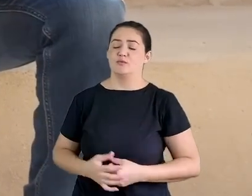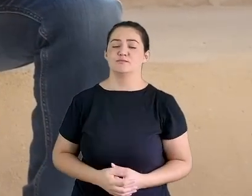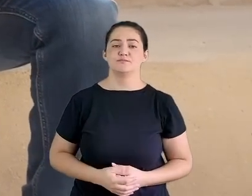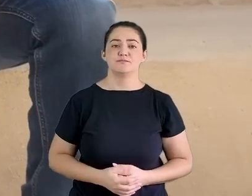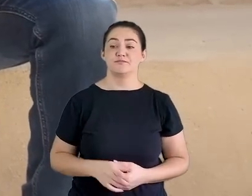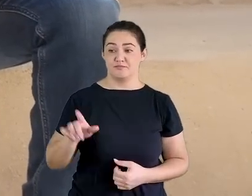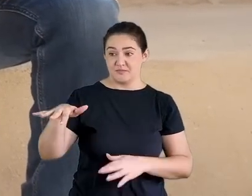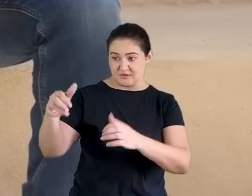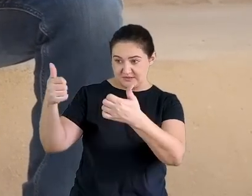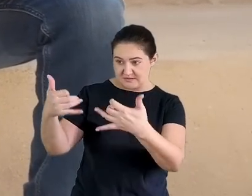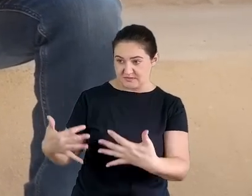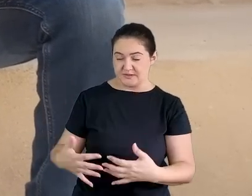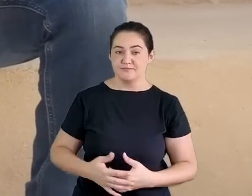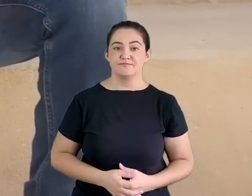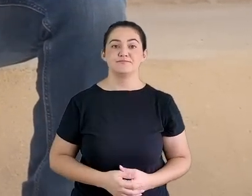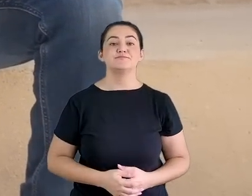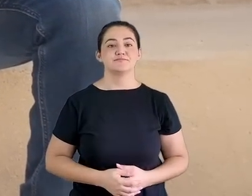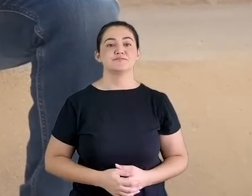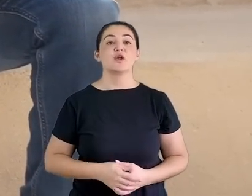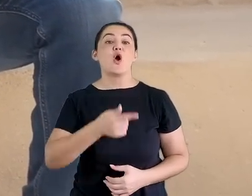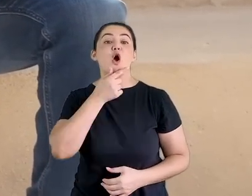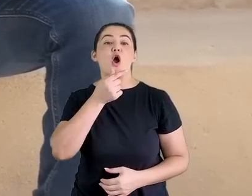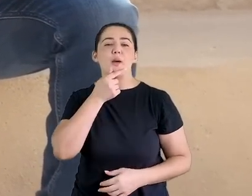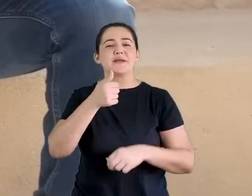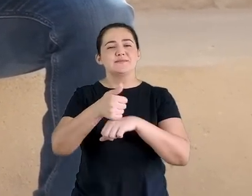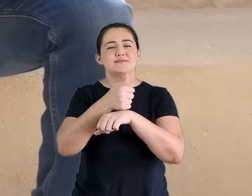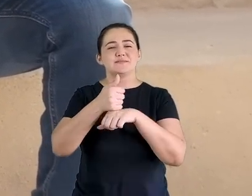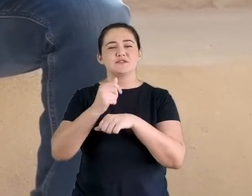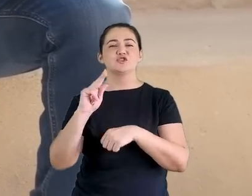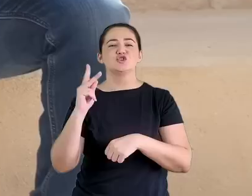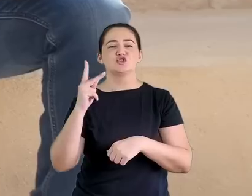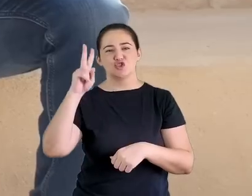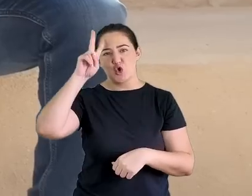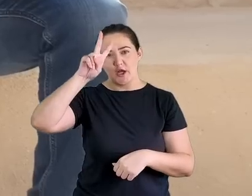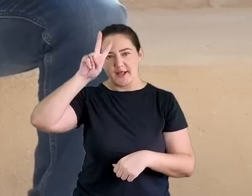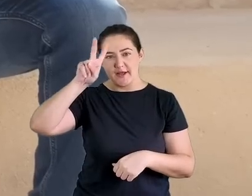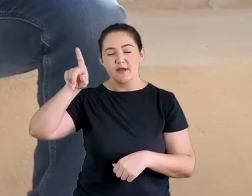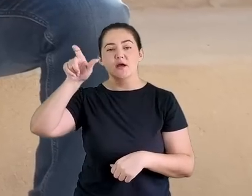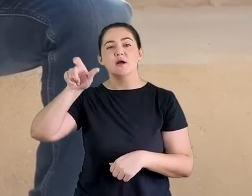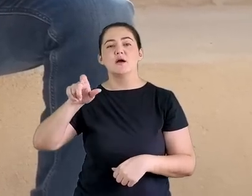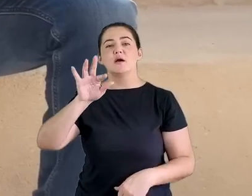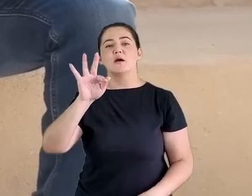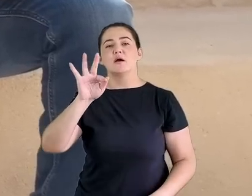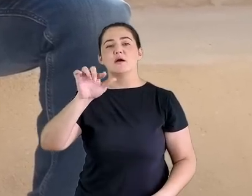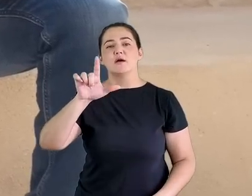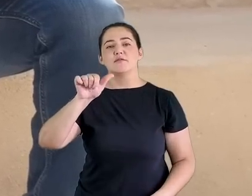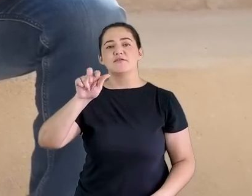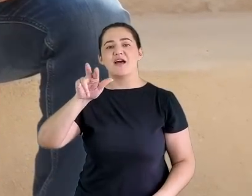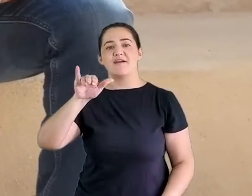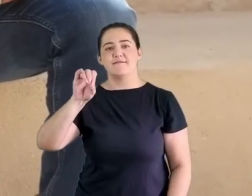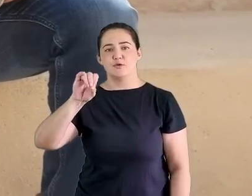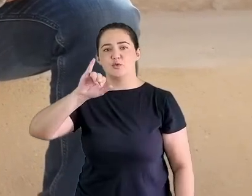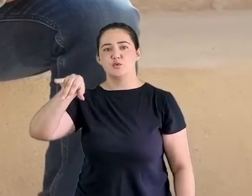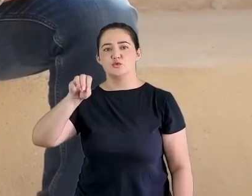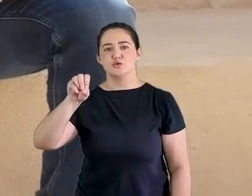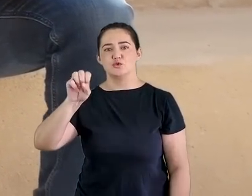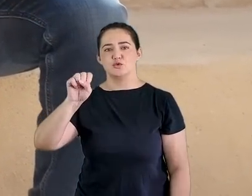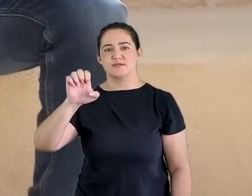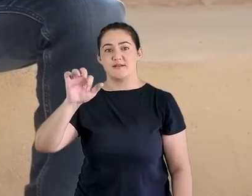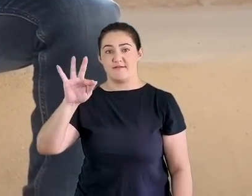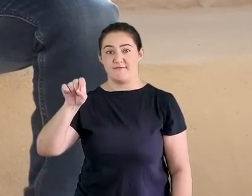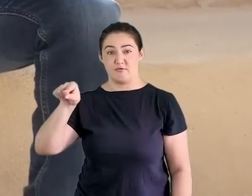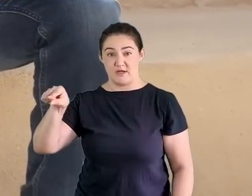muito detalhada sobre o que estava acontecendo nessa dramática noite passada, o último momento dos rebeldes aqui na montanha. E